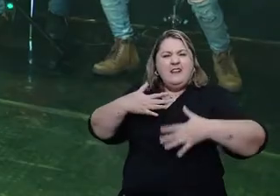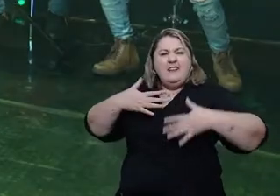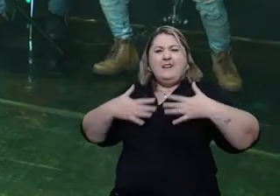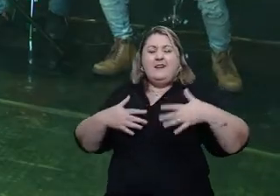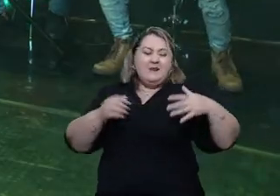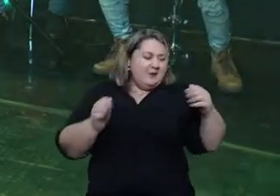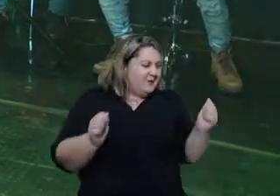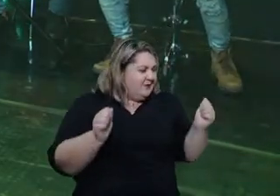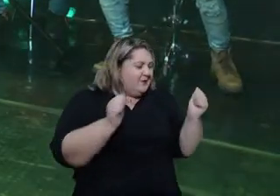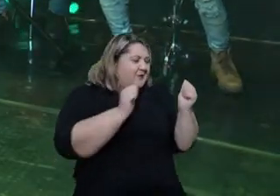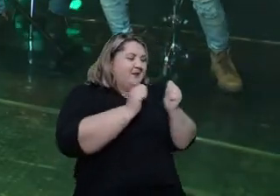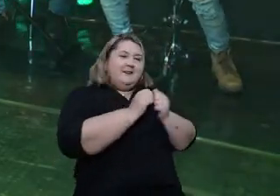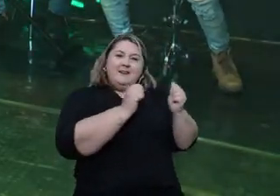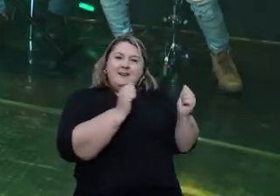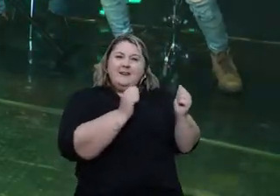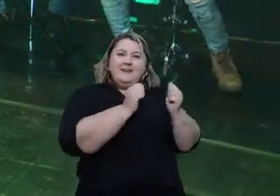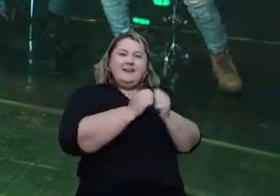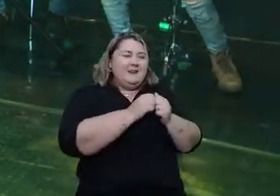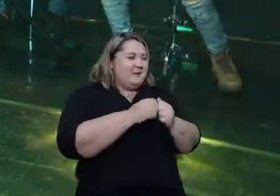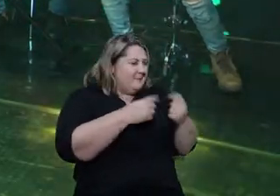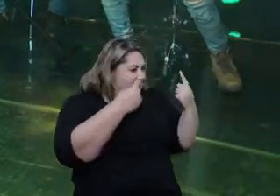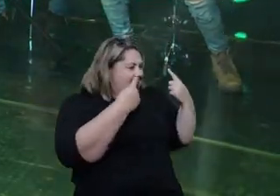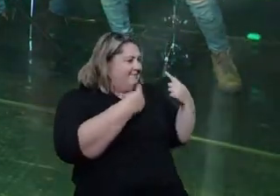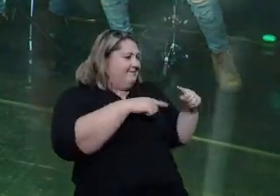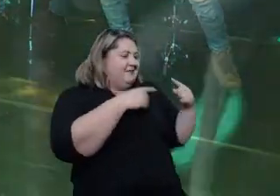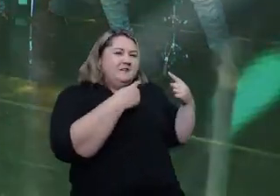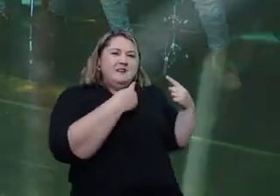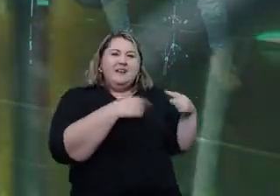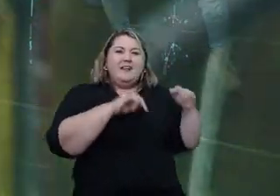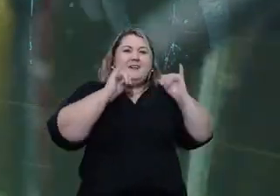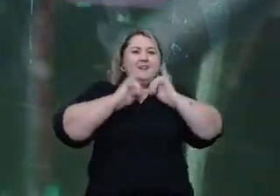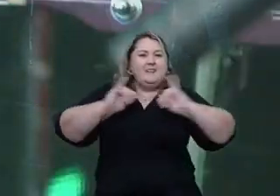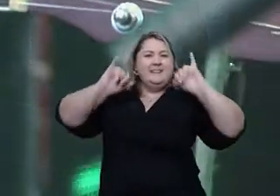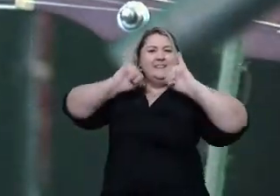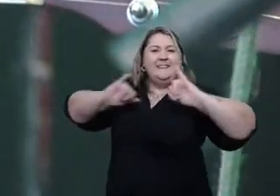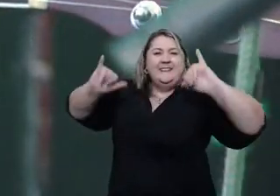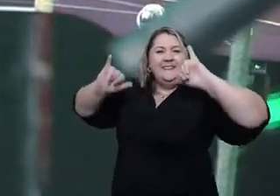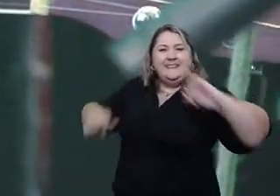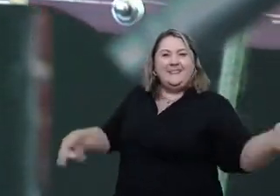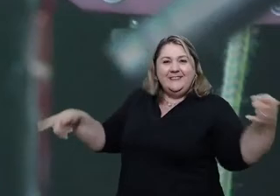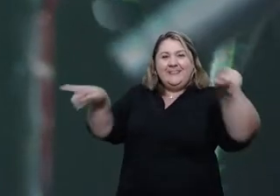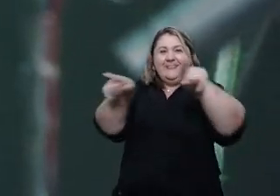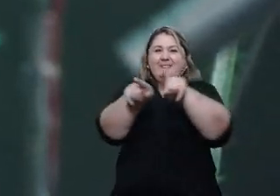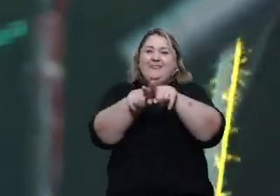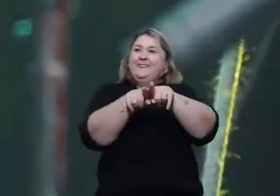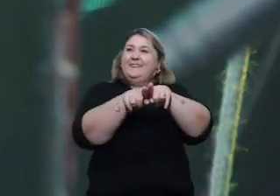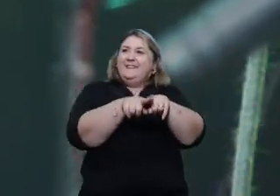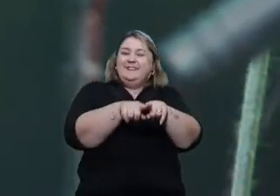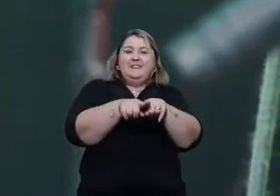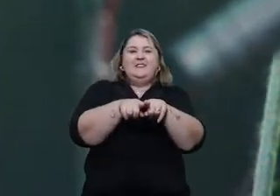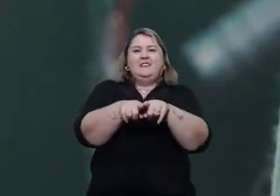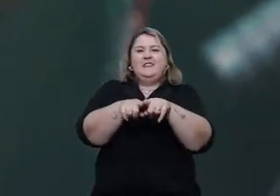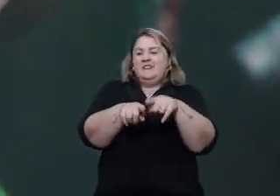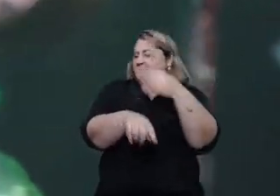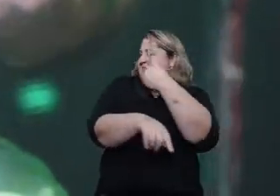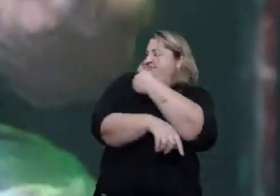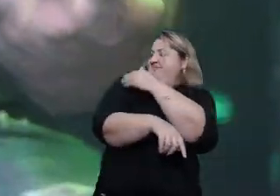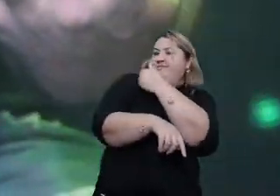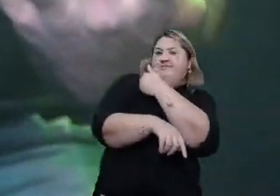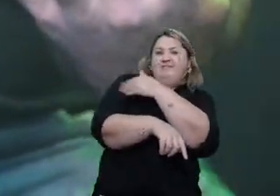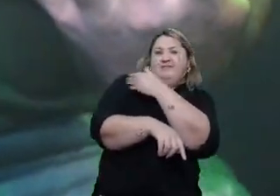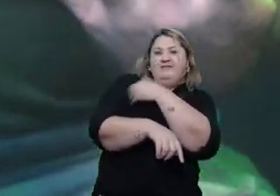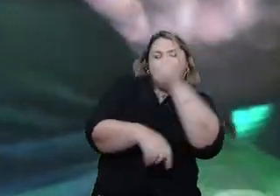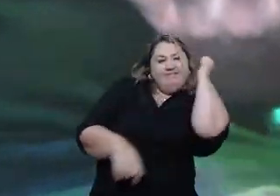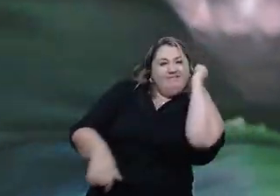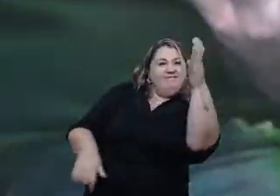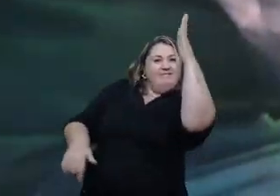vou colar no seu rolê só pra causar. Vou espalhar boato que a gente voltou pra